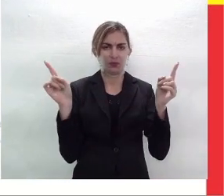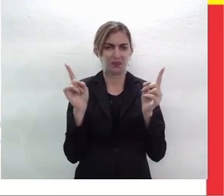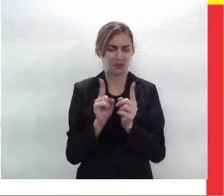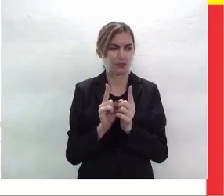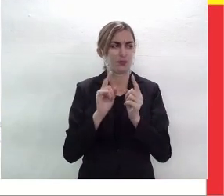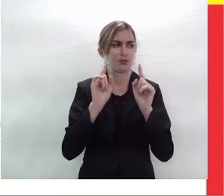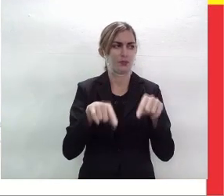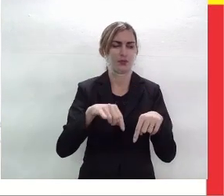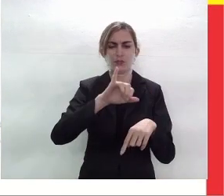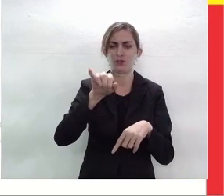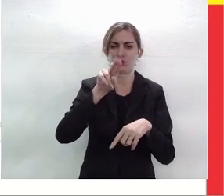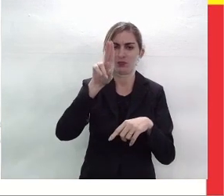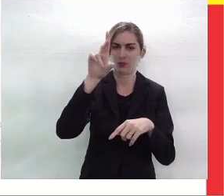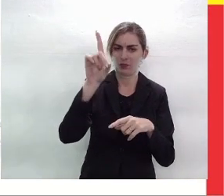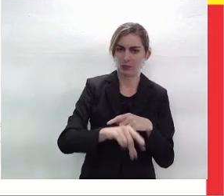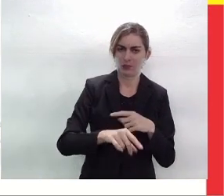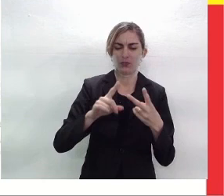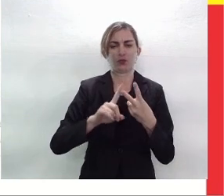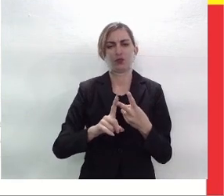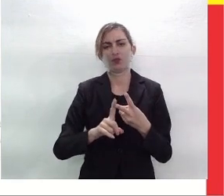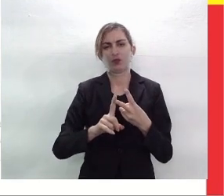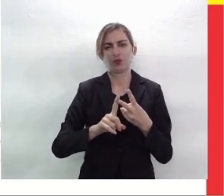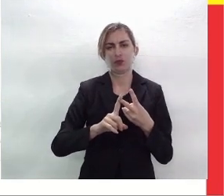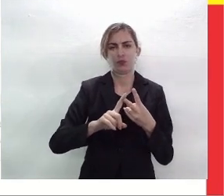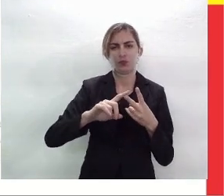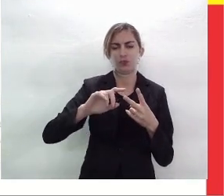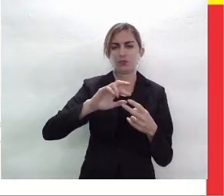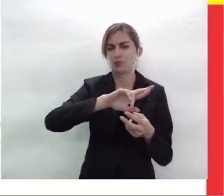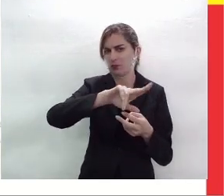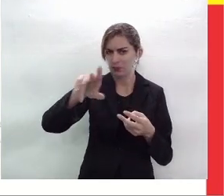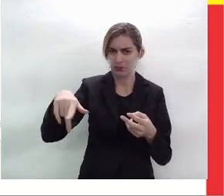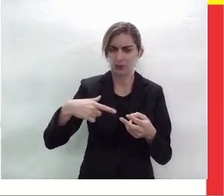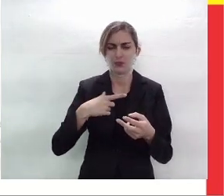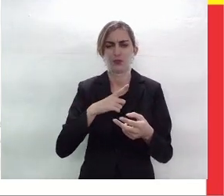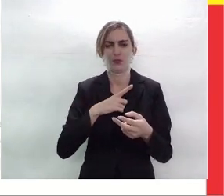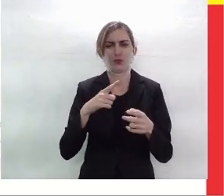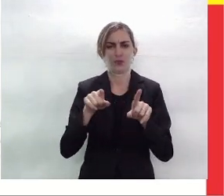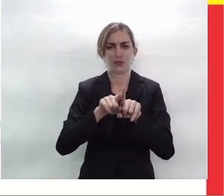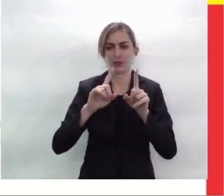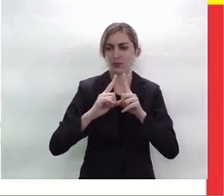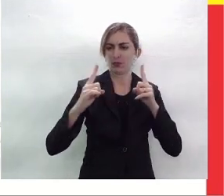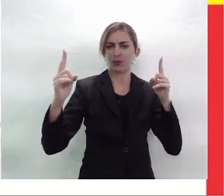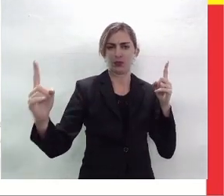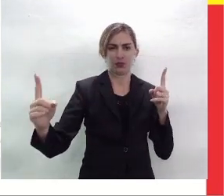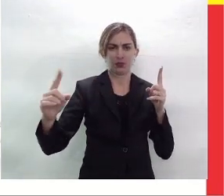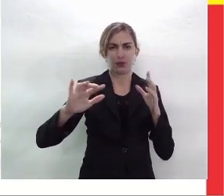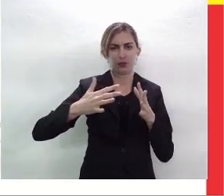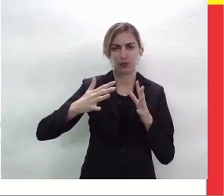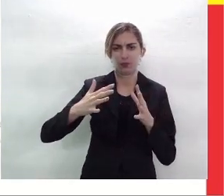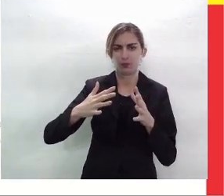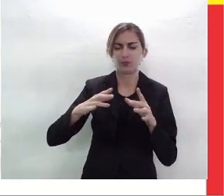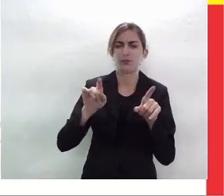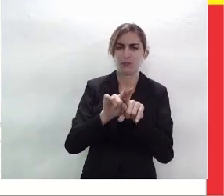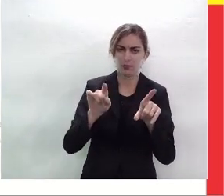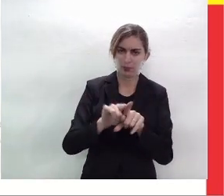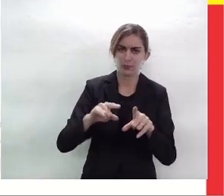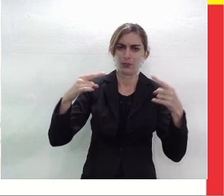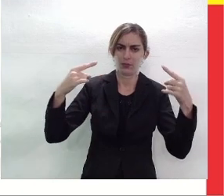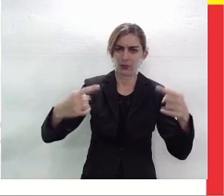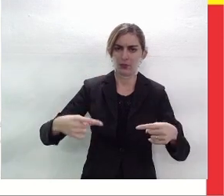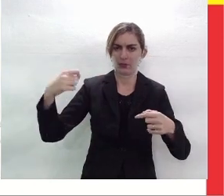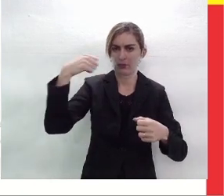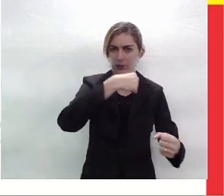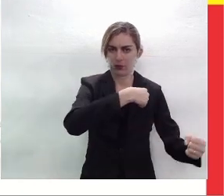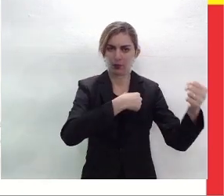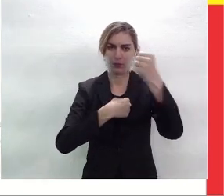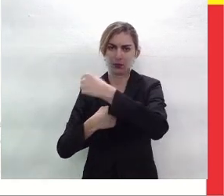curta distância seria judô, jiu-jitsu, o sambo. De média distância, há também as